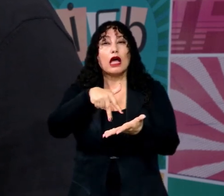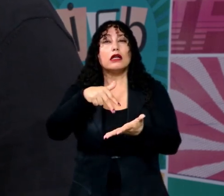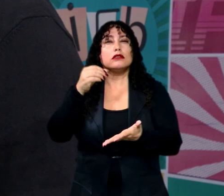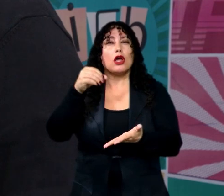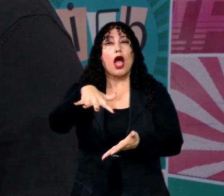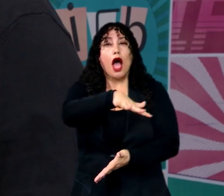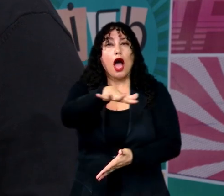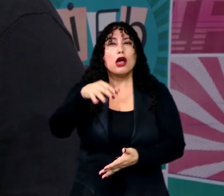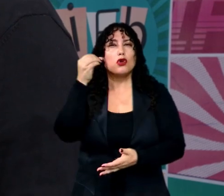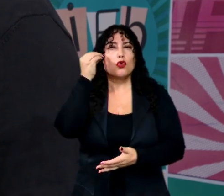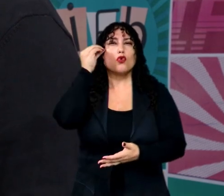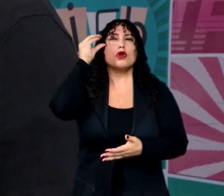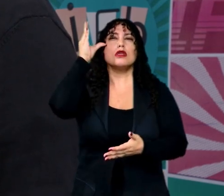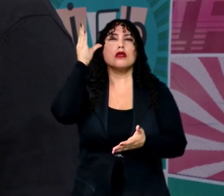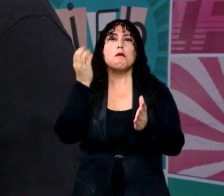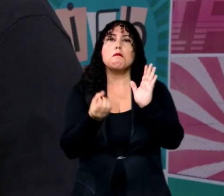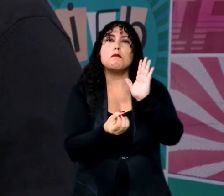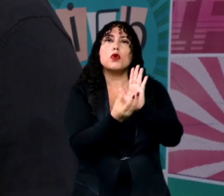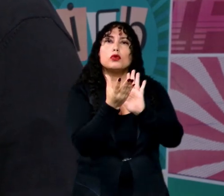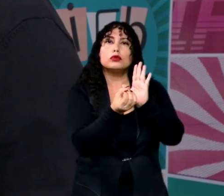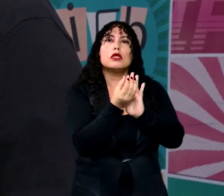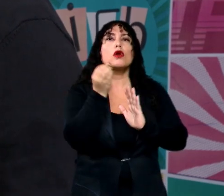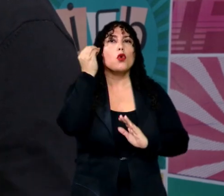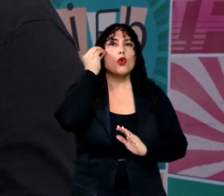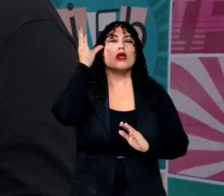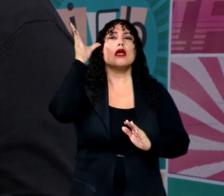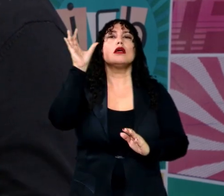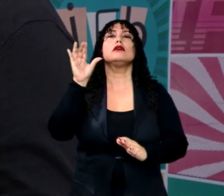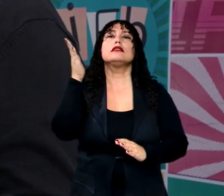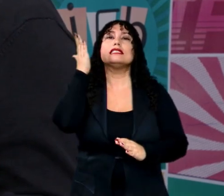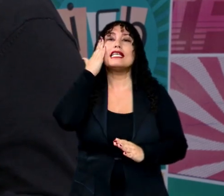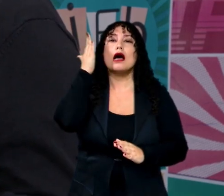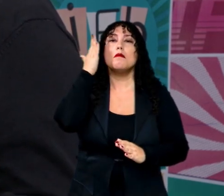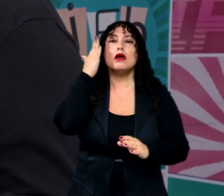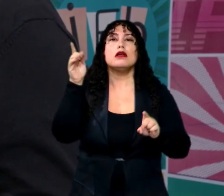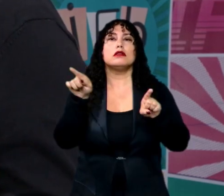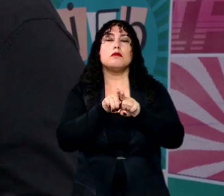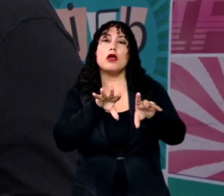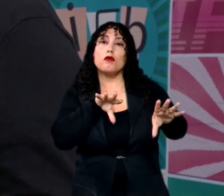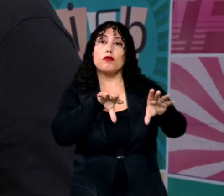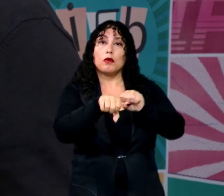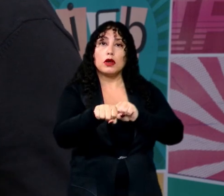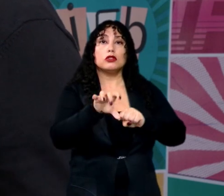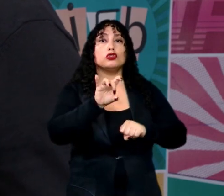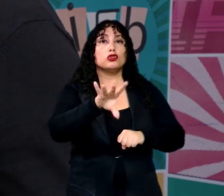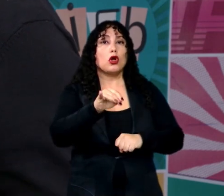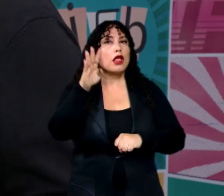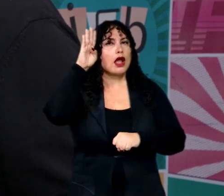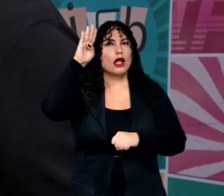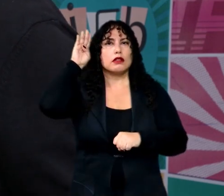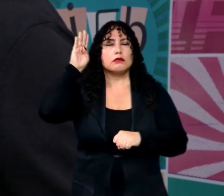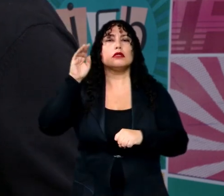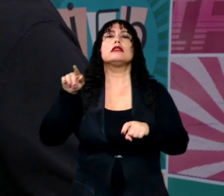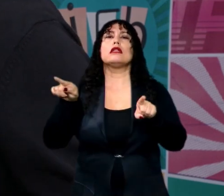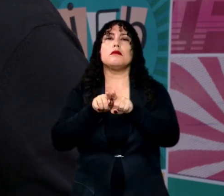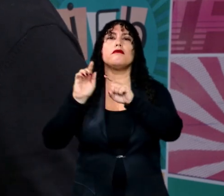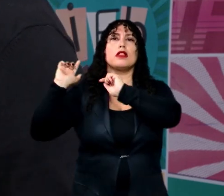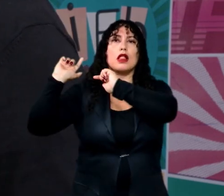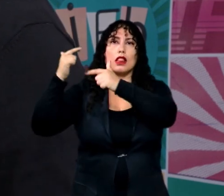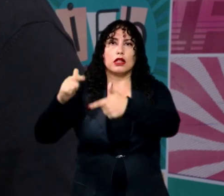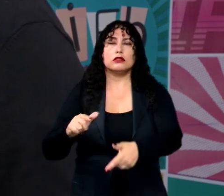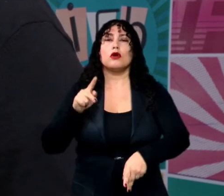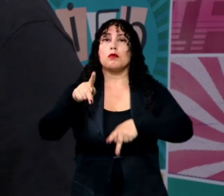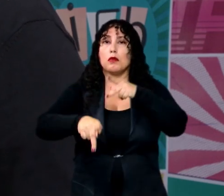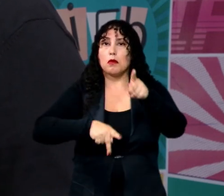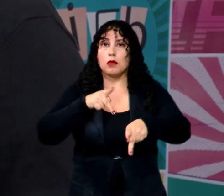conhecimento, a gente produz conhecimento, produzem saberes não só saberes que são formados na academia, mas saberes que já vêm da tradição popular,